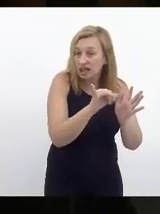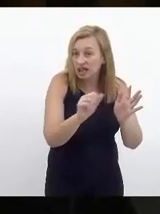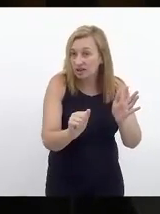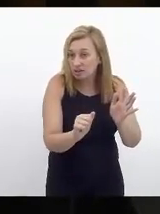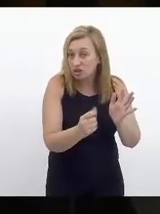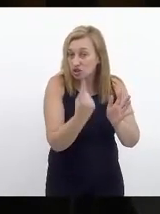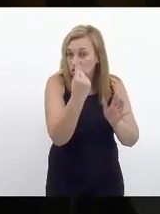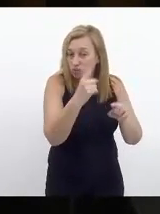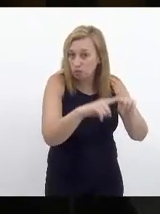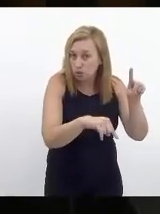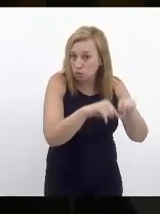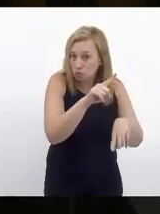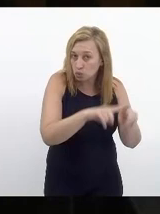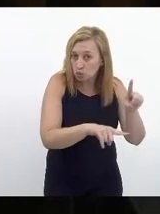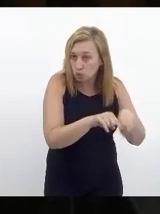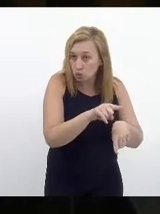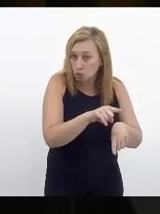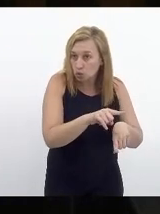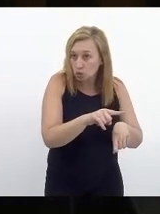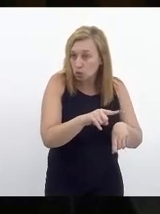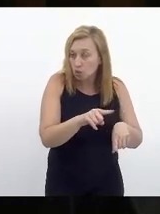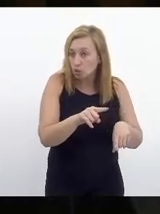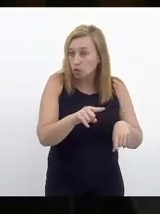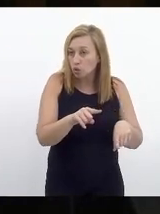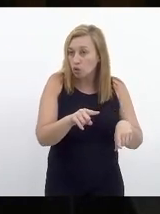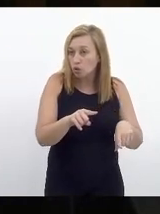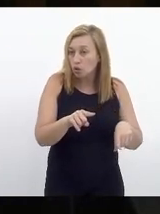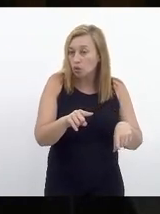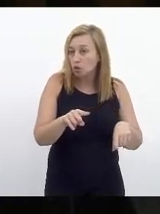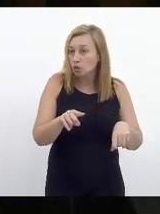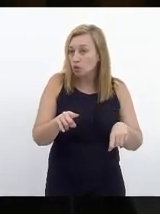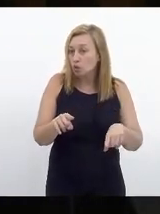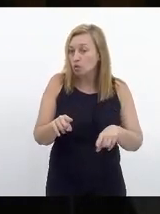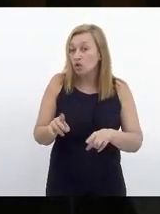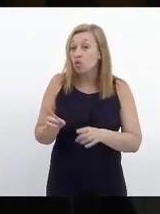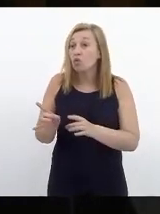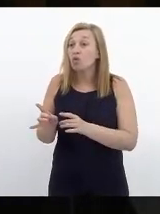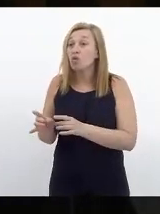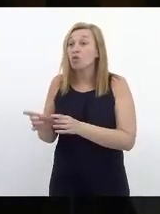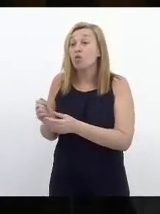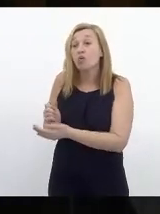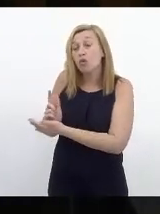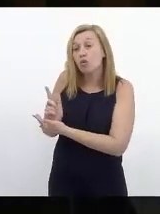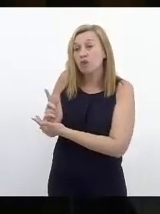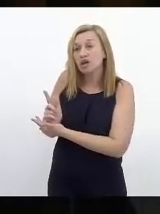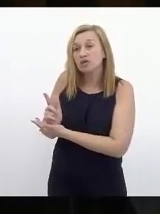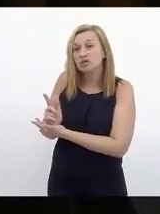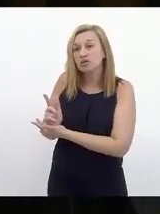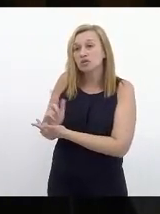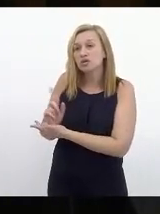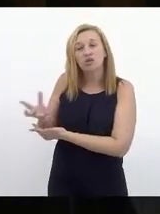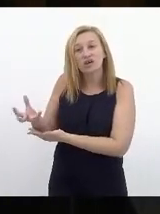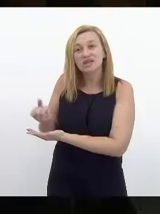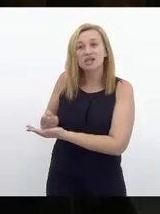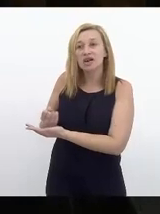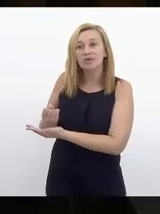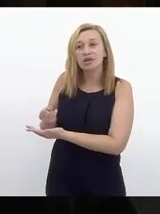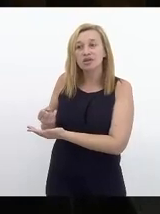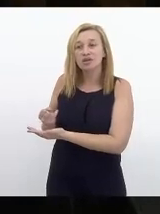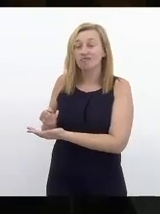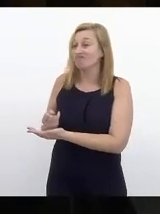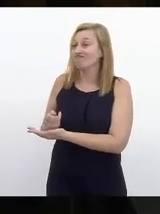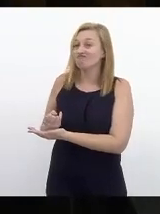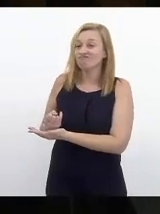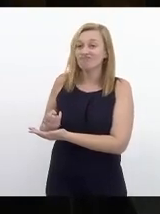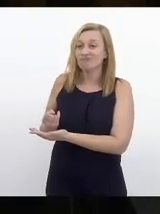uma mercadoria, o consumidor final, a ponta da linha, não tem benefício, porque